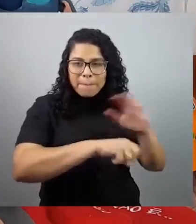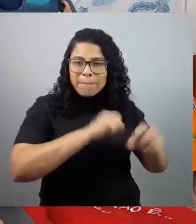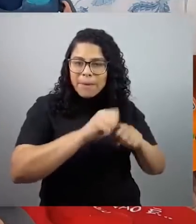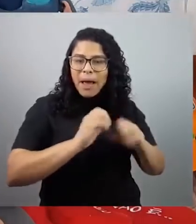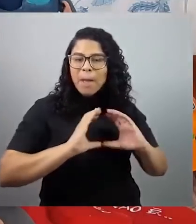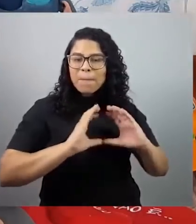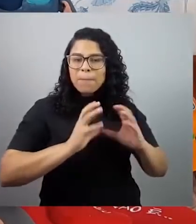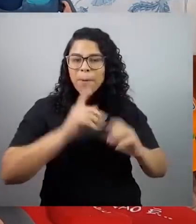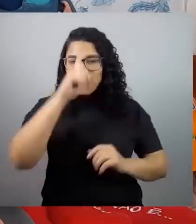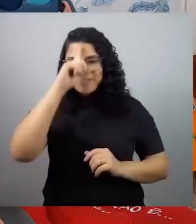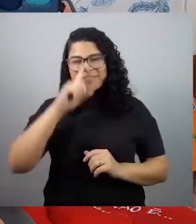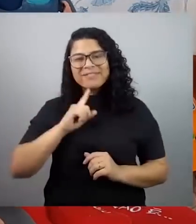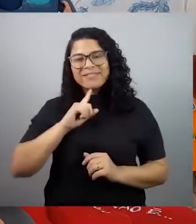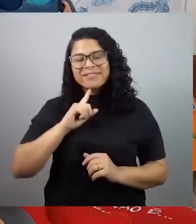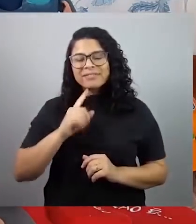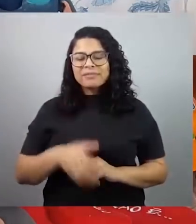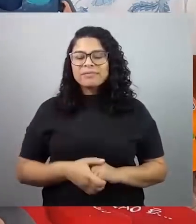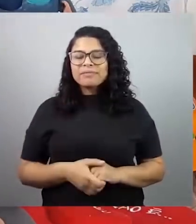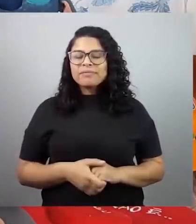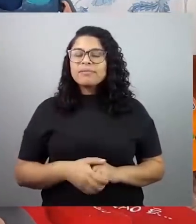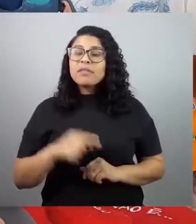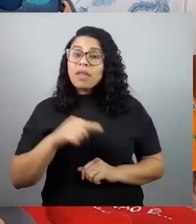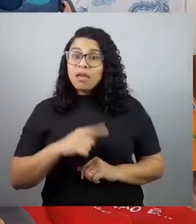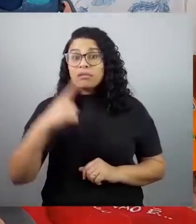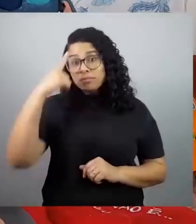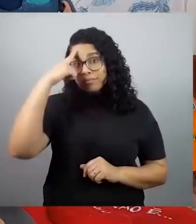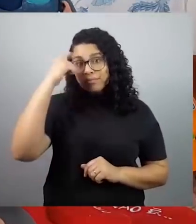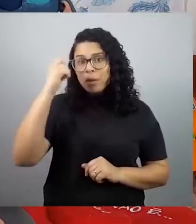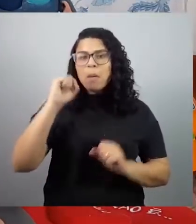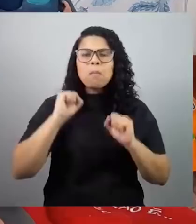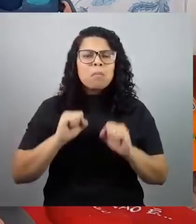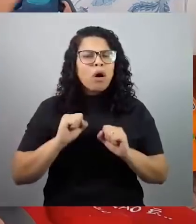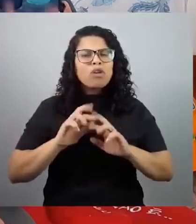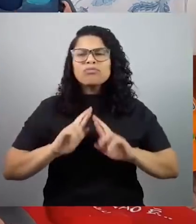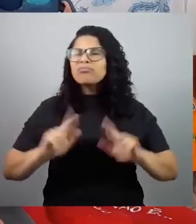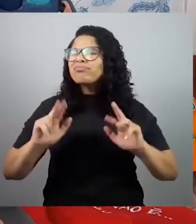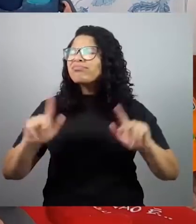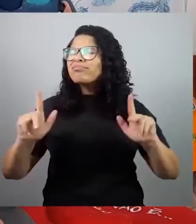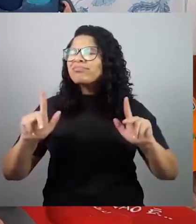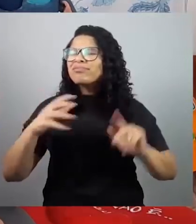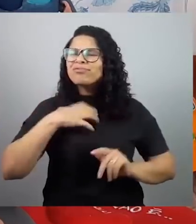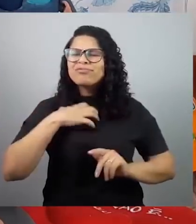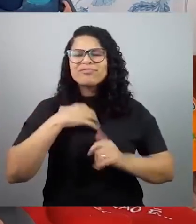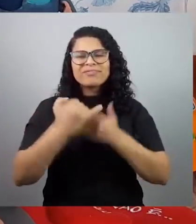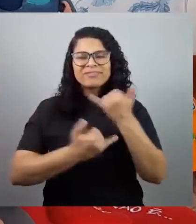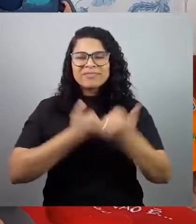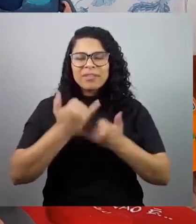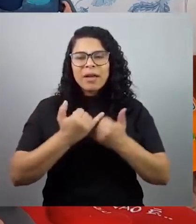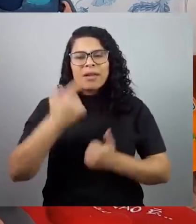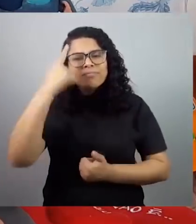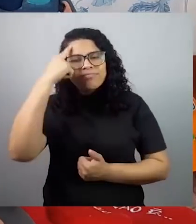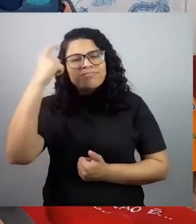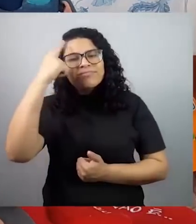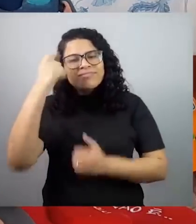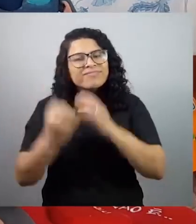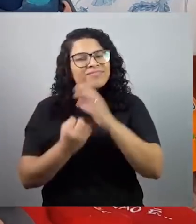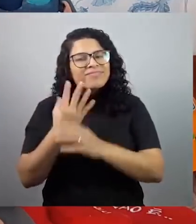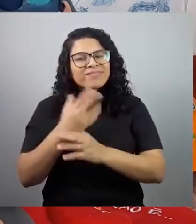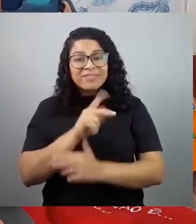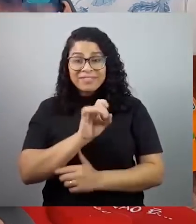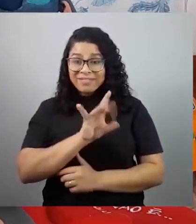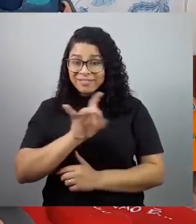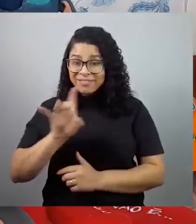amarela. Gente, essa ideia do cestinho tem várias formas que vocês podem estar brincando. Vai da imaginação, da criatividade de cada